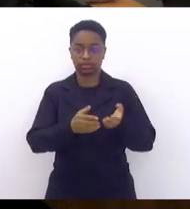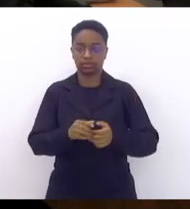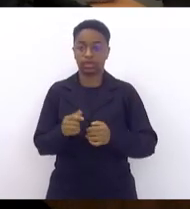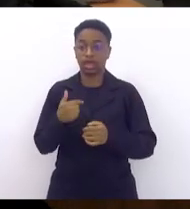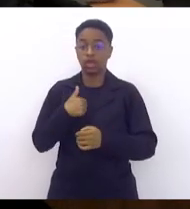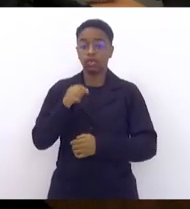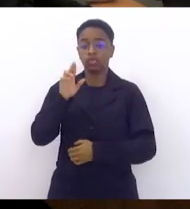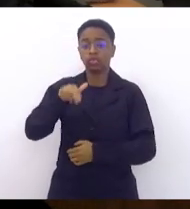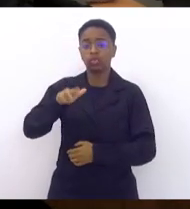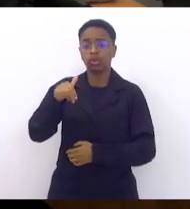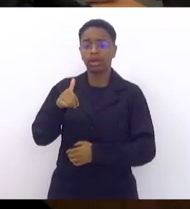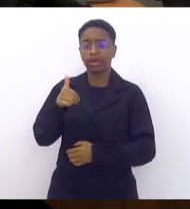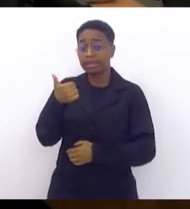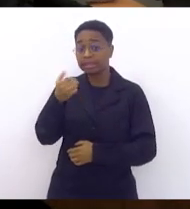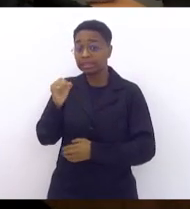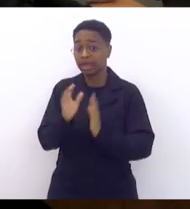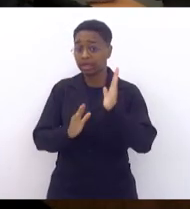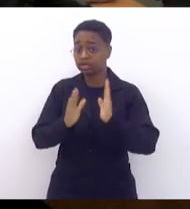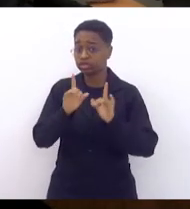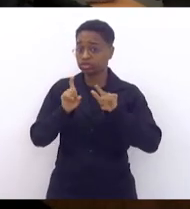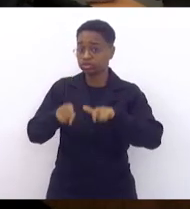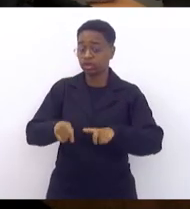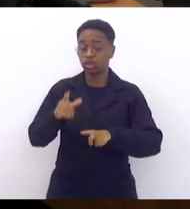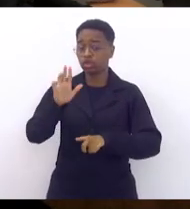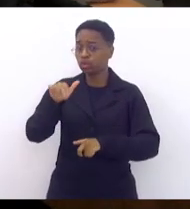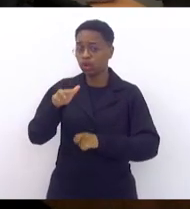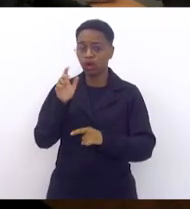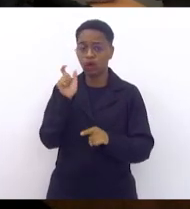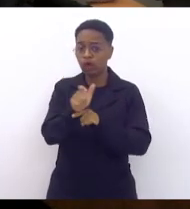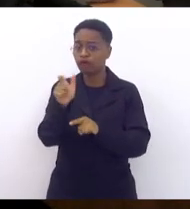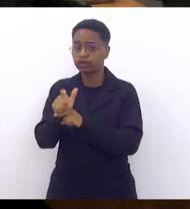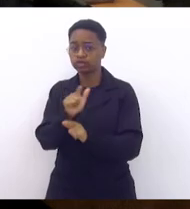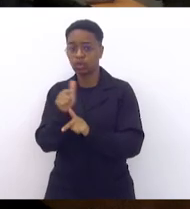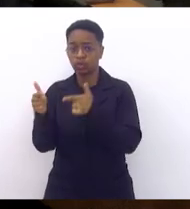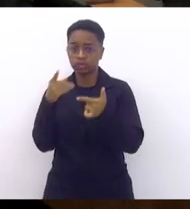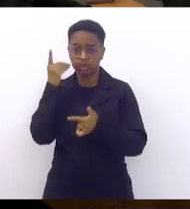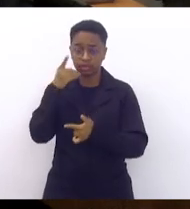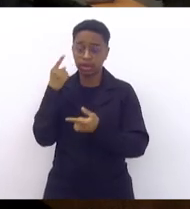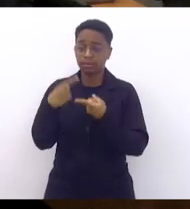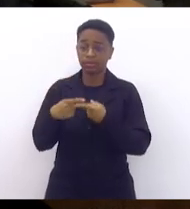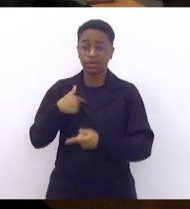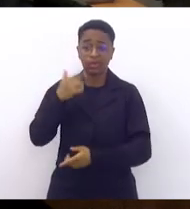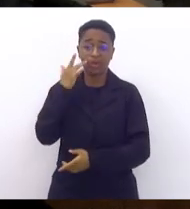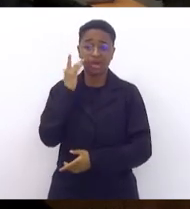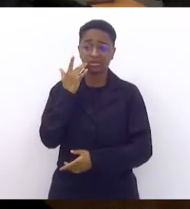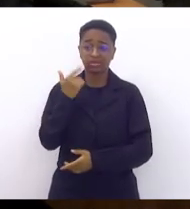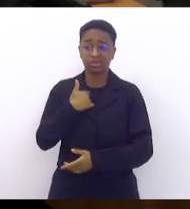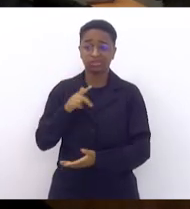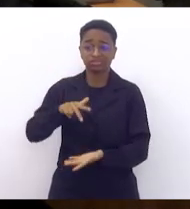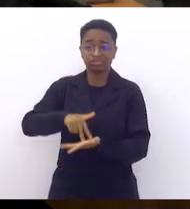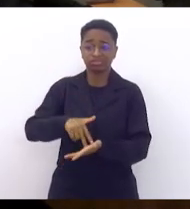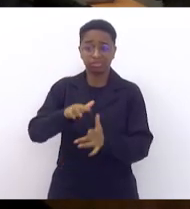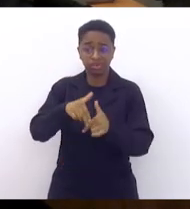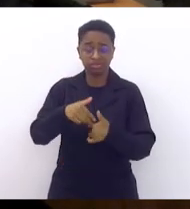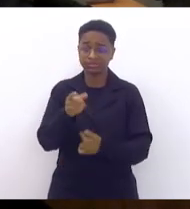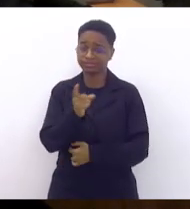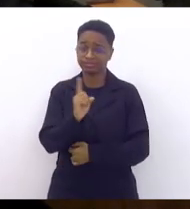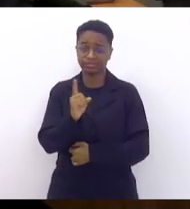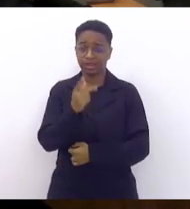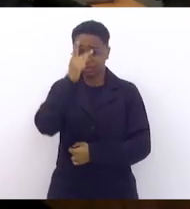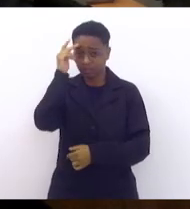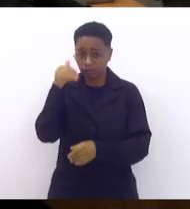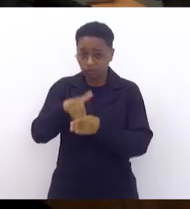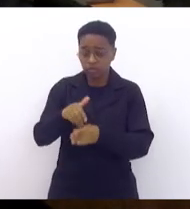ofendi nenhum deputado. Nunca. Nunca. Porque eu acho que não estou aqui para isso. Não fui eleito para isso,